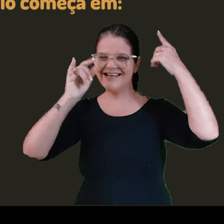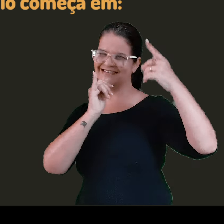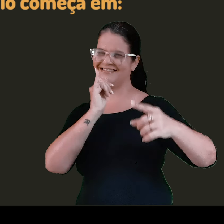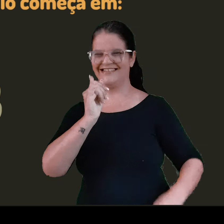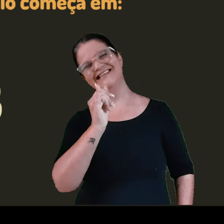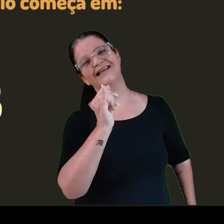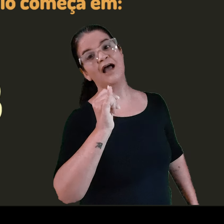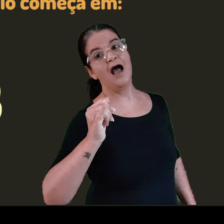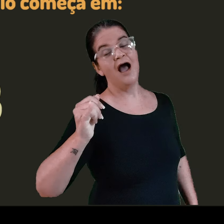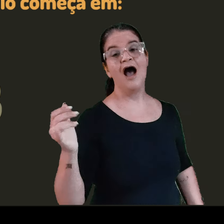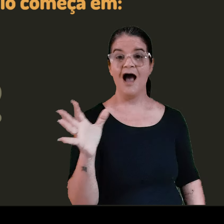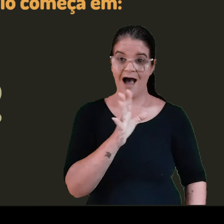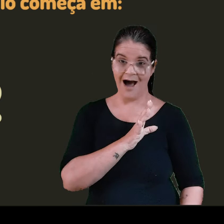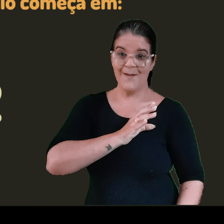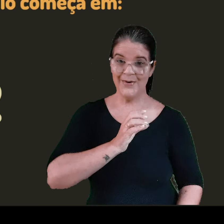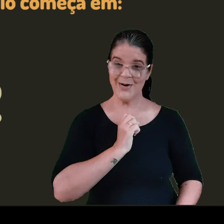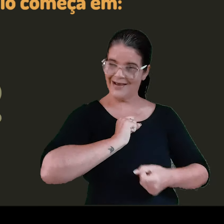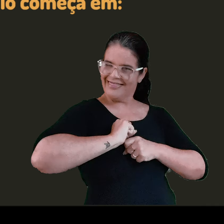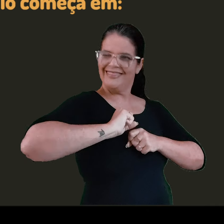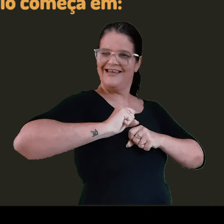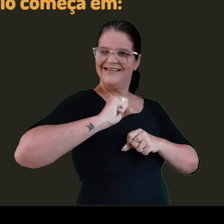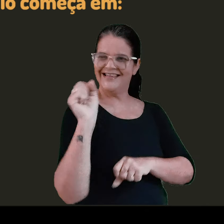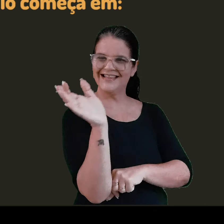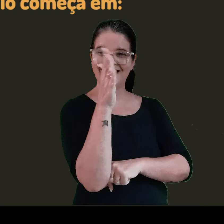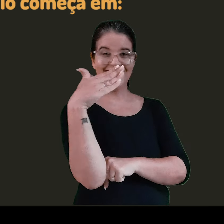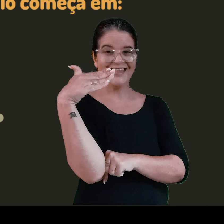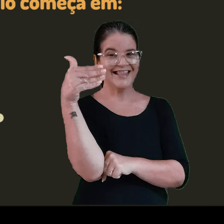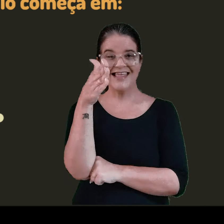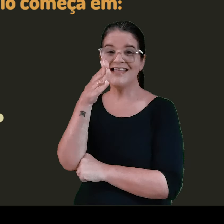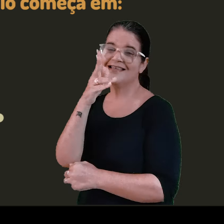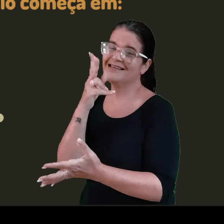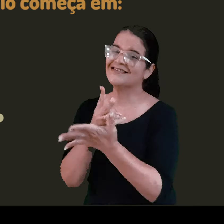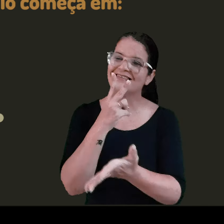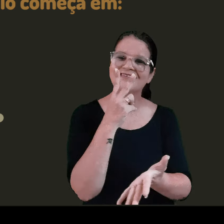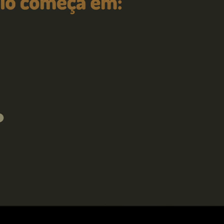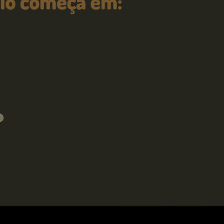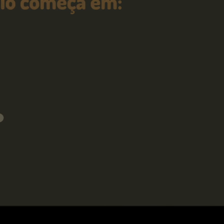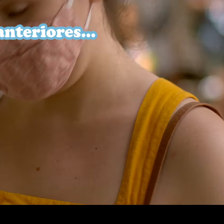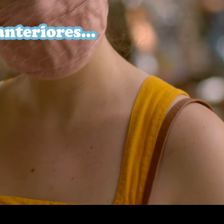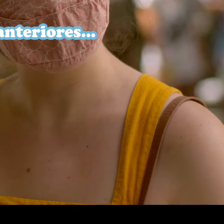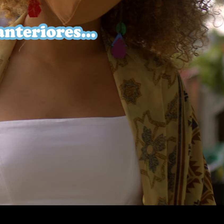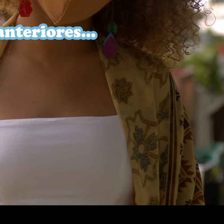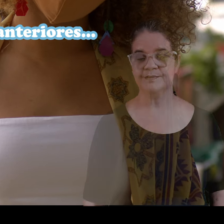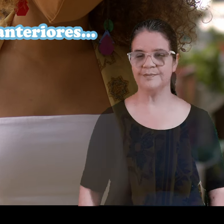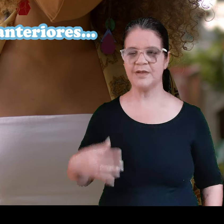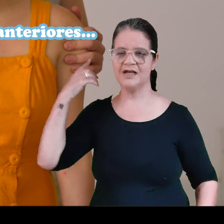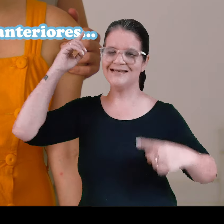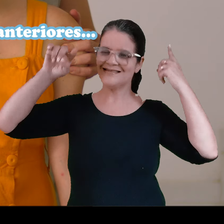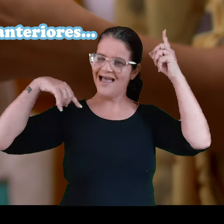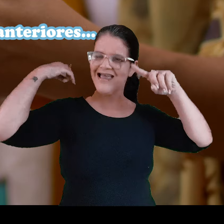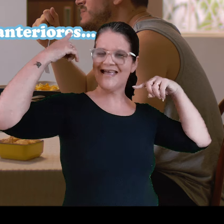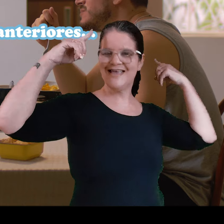preta. Assista o próximo episódio, hein? 3, 2, 1... Nos episódios